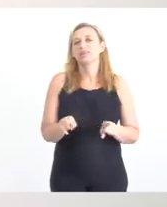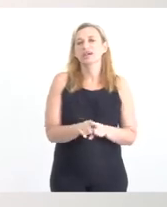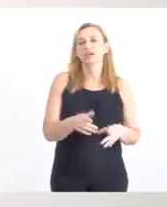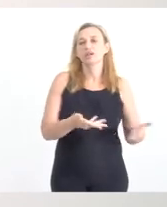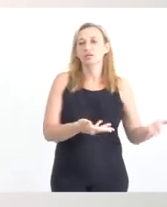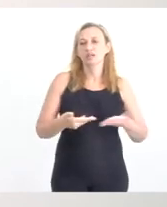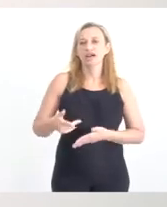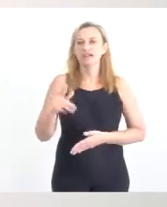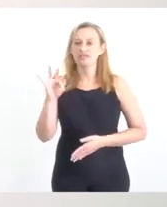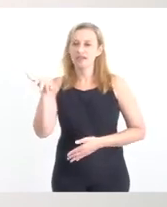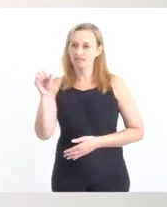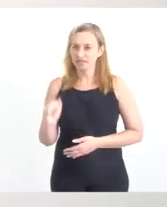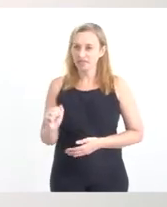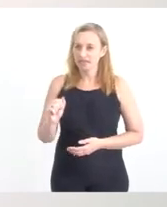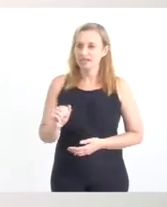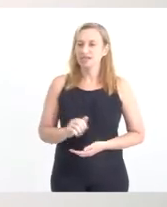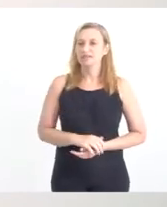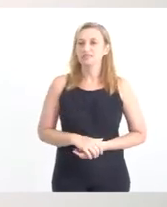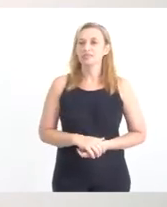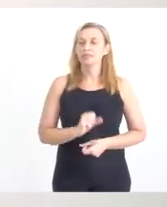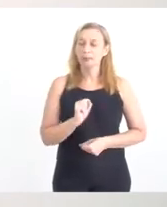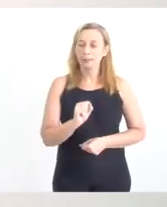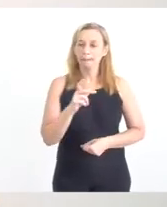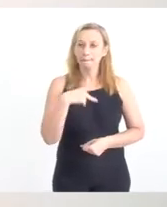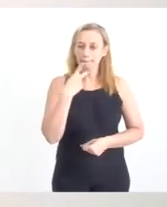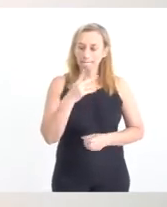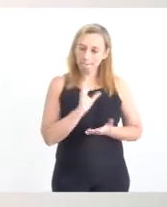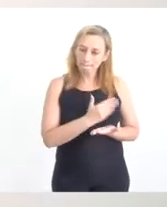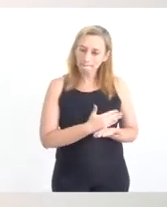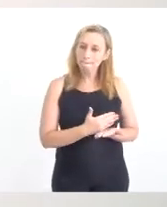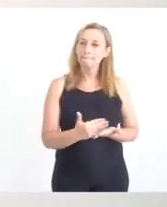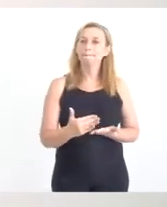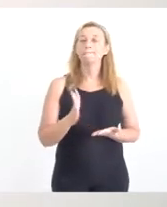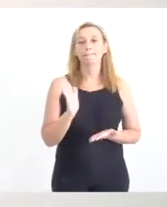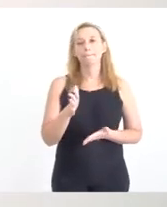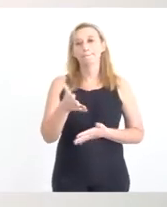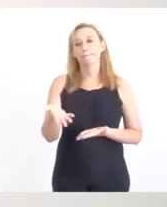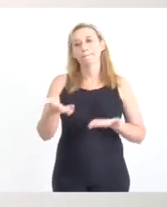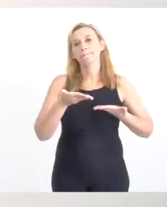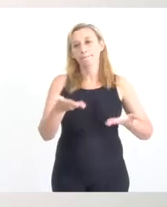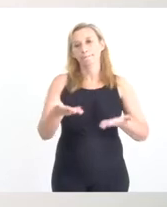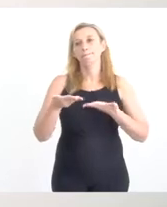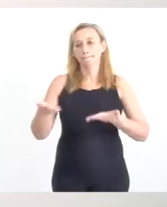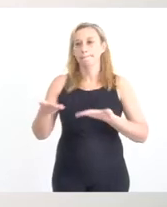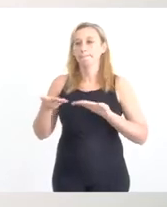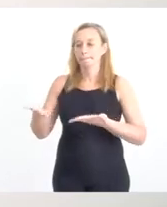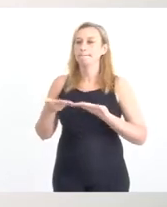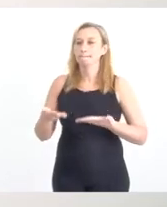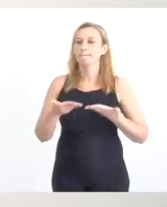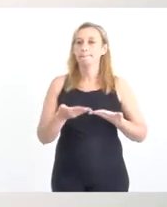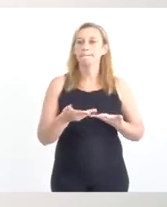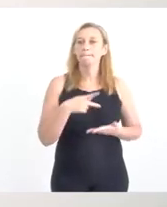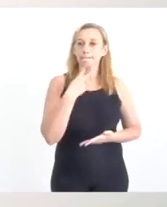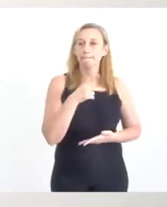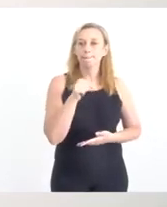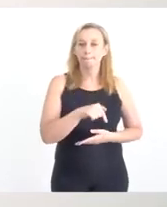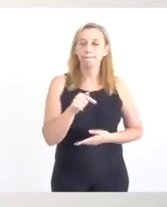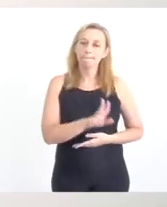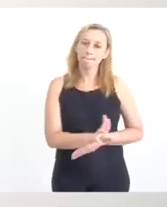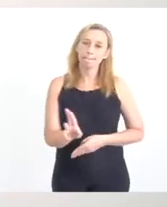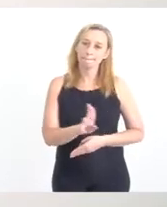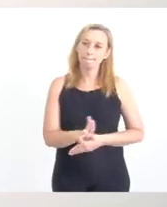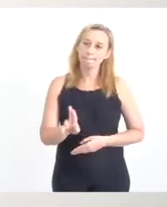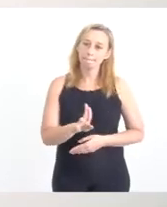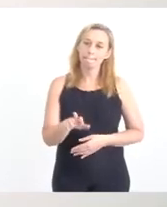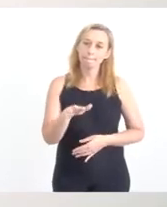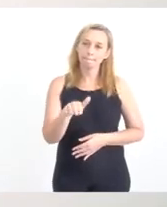Flavinha para poder fazer uma fala Inicial e já chamar aqueles e aquelas que eu pude falar aqui o